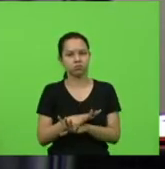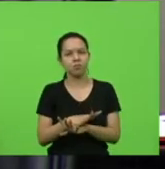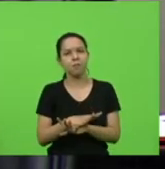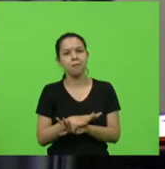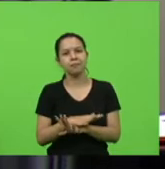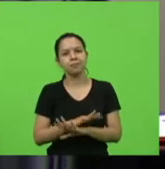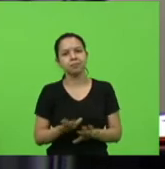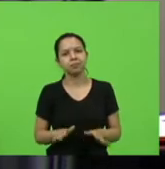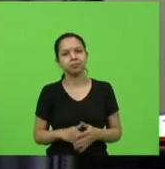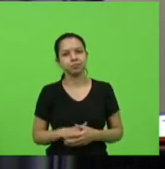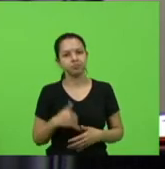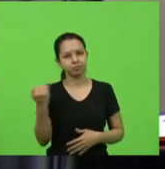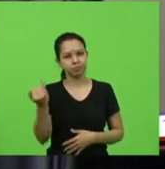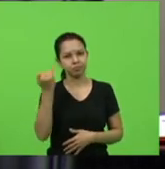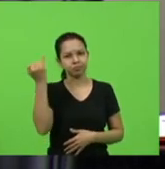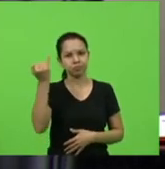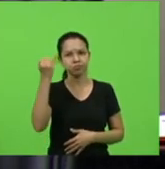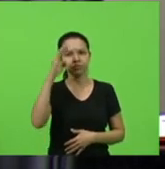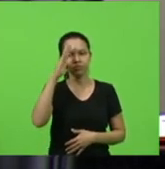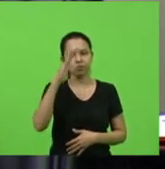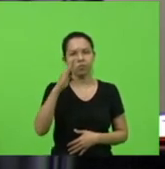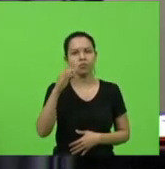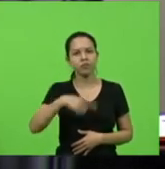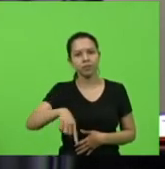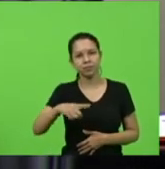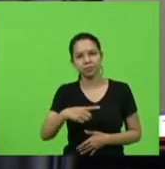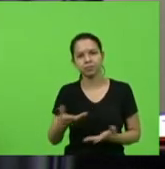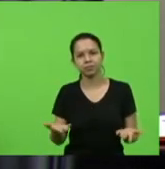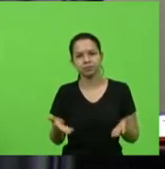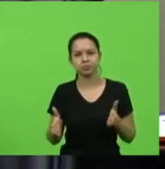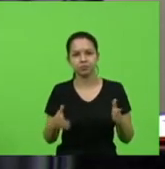mas mais importante ainda é que a gente também, diante da